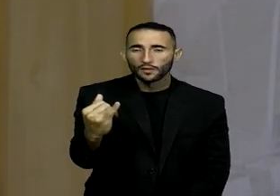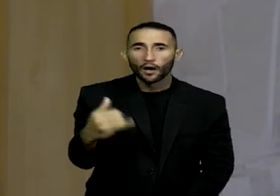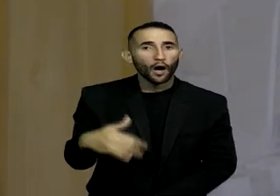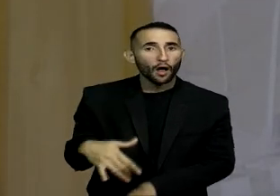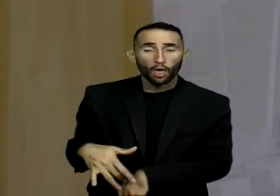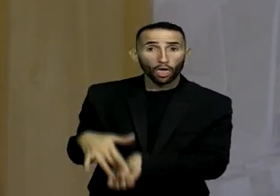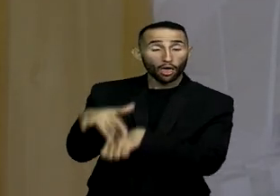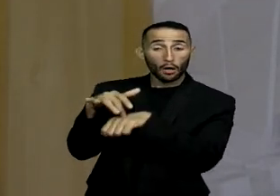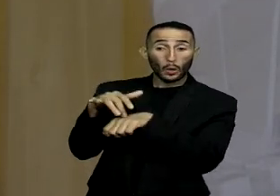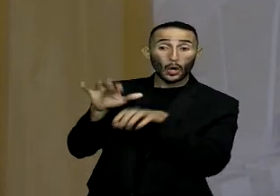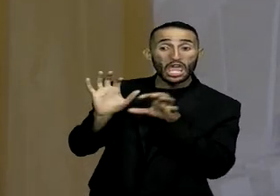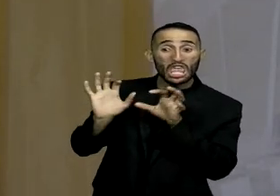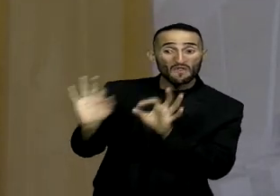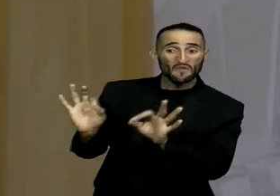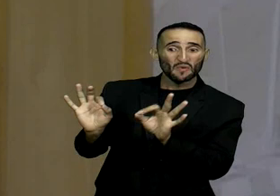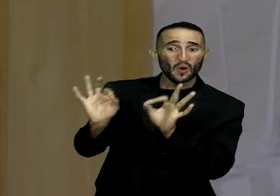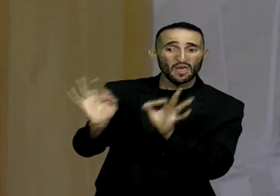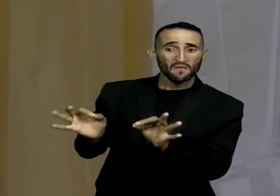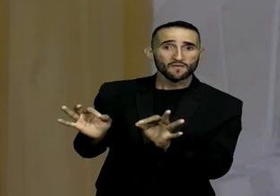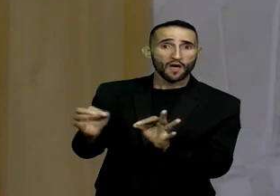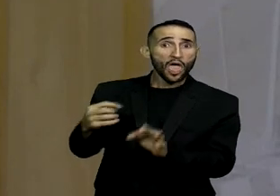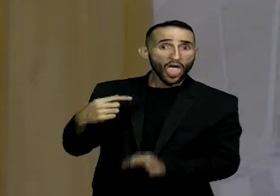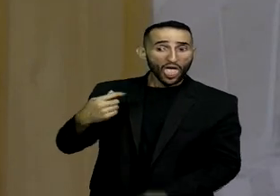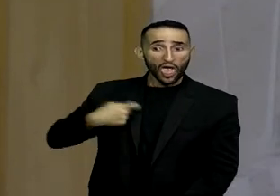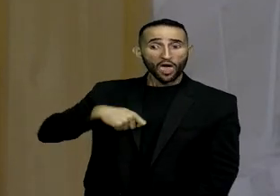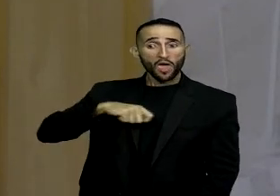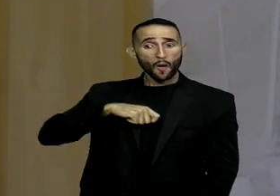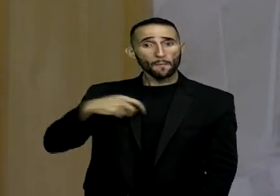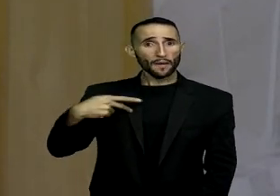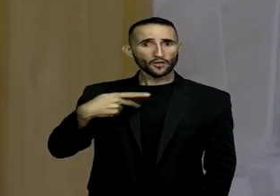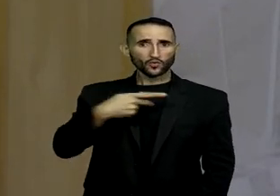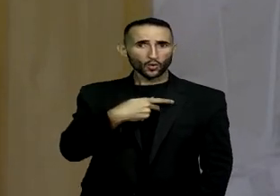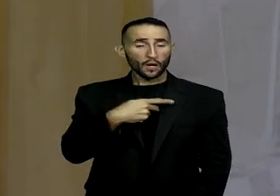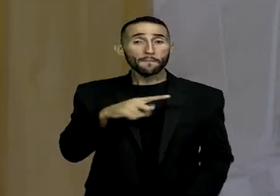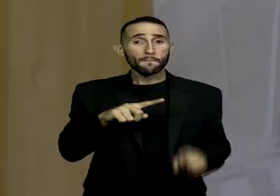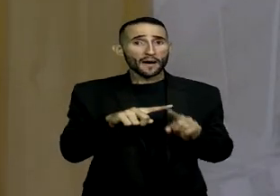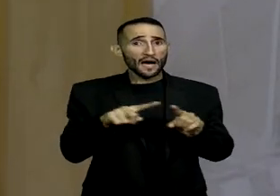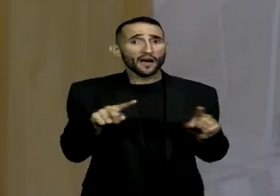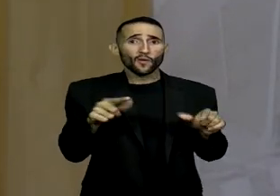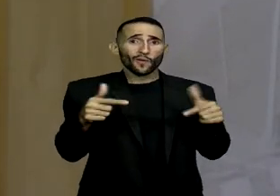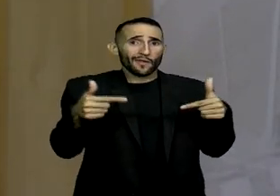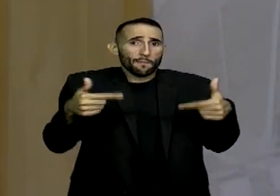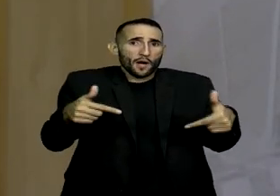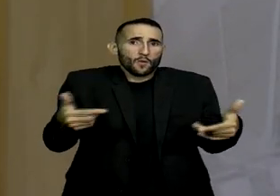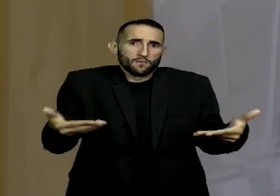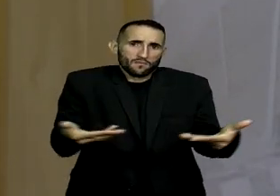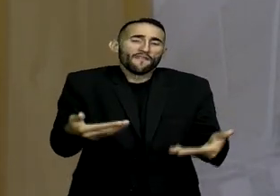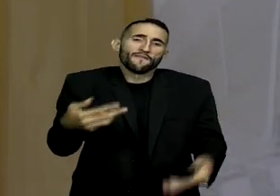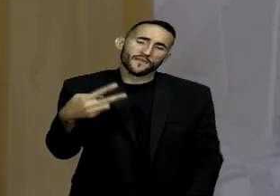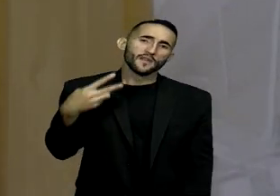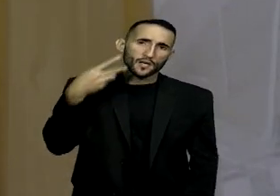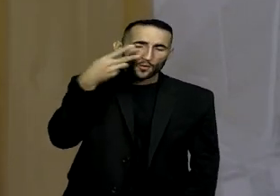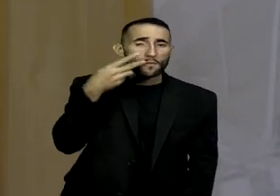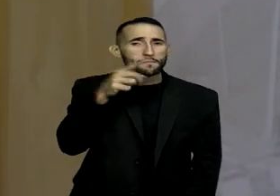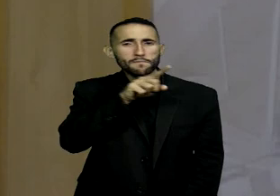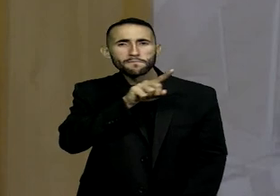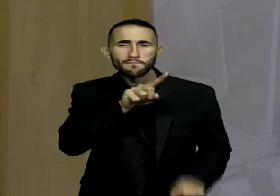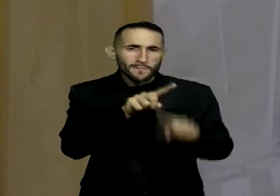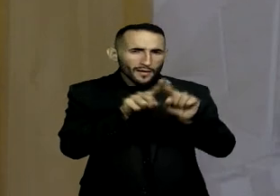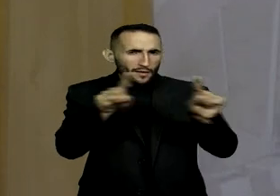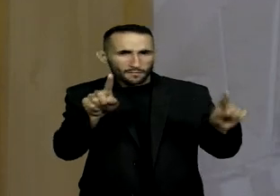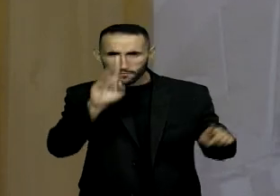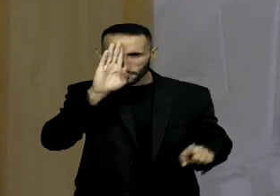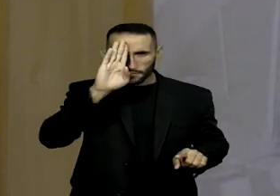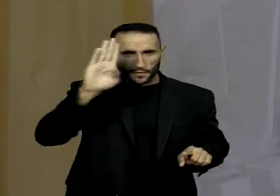pastor, porque nós, eu sou uma pastora e eu estou vereadora, e nós partimos do princípio que nós pregamos a palavra de